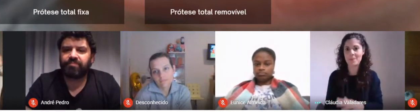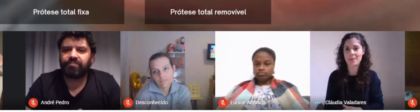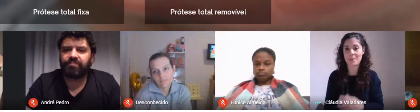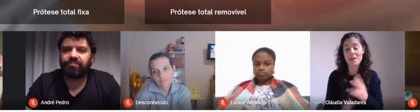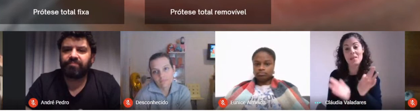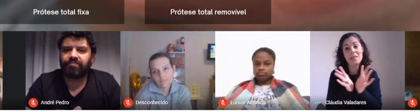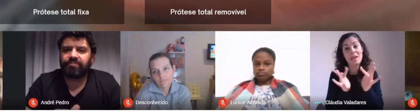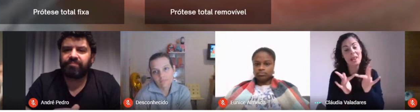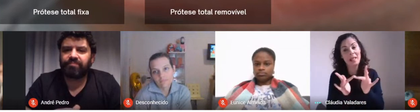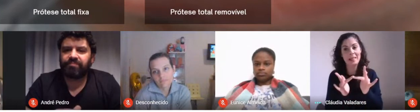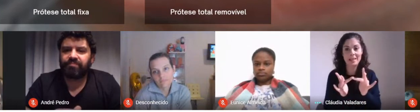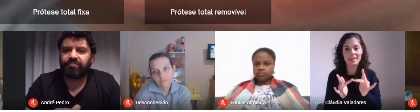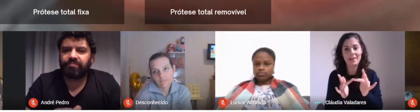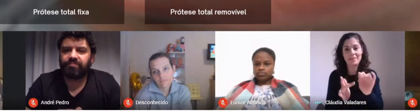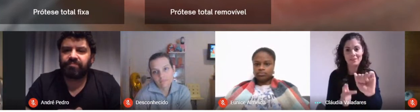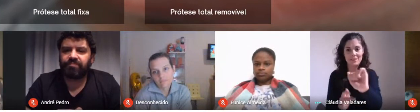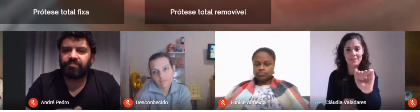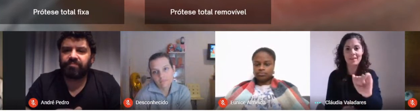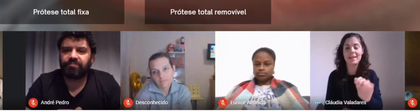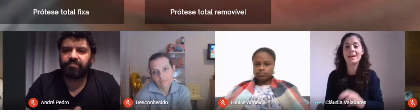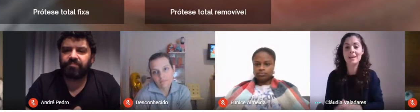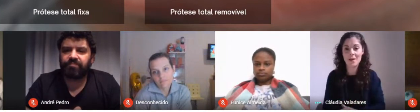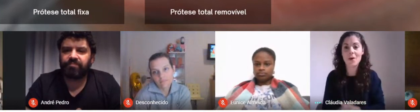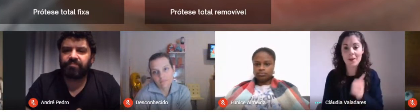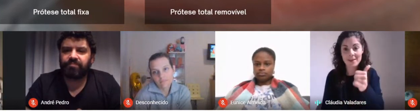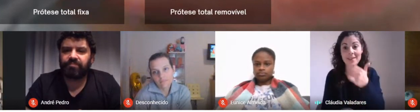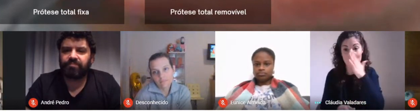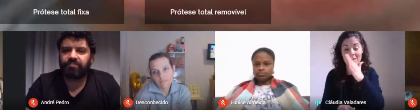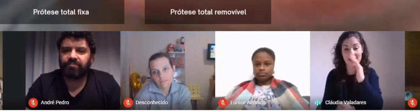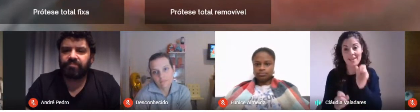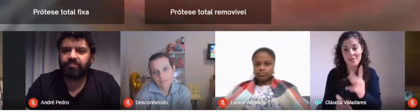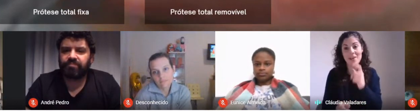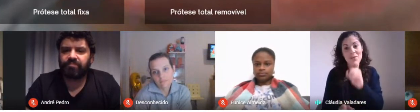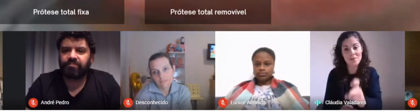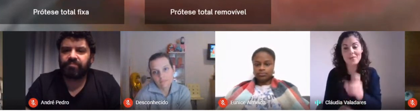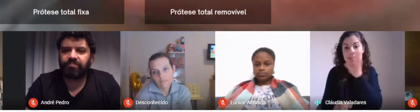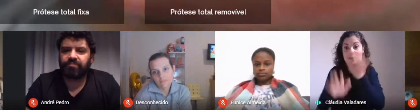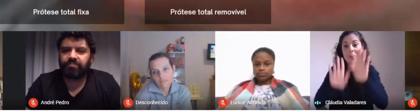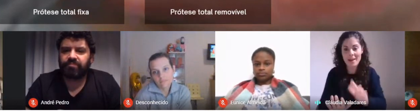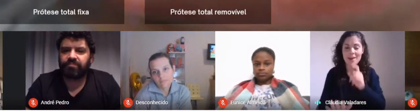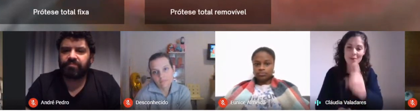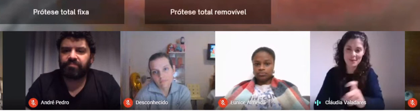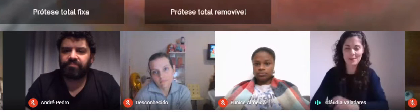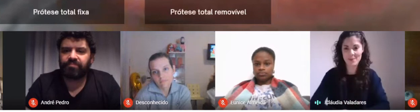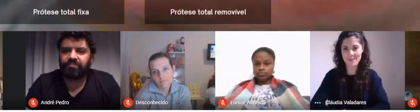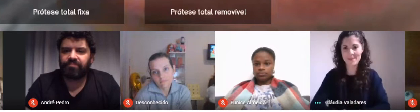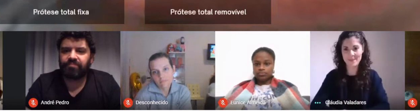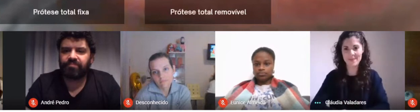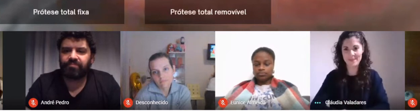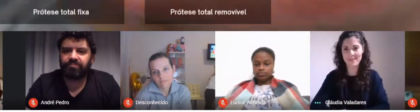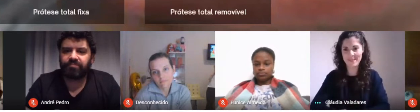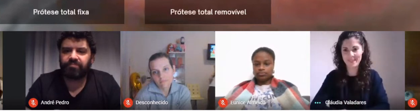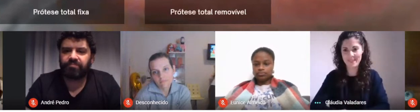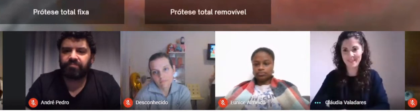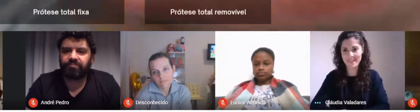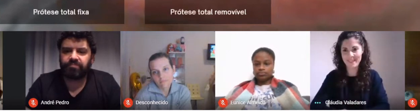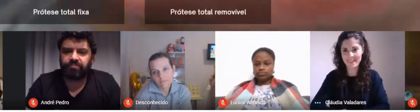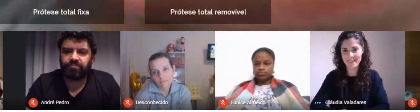Ok. Separar diz-me, Cláudia. Ok, ok, ok, eu aviso. Parar, eu aviso.